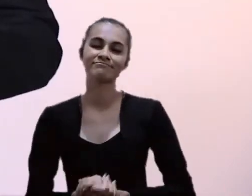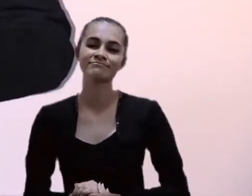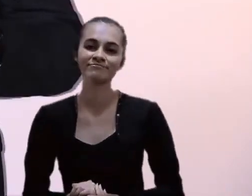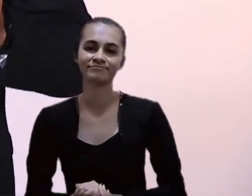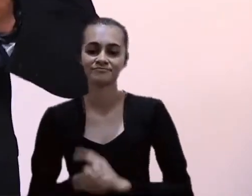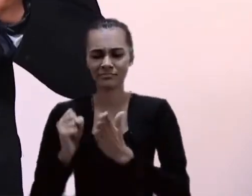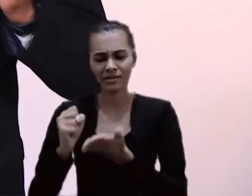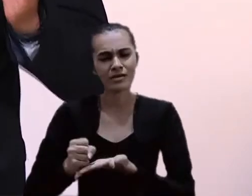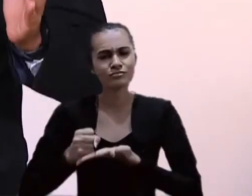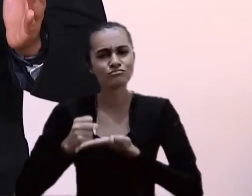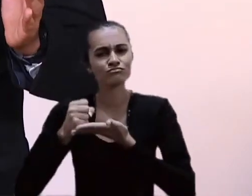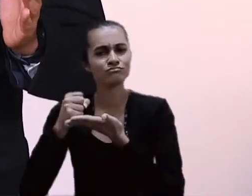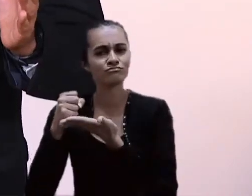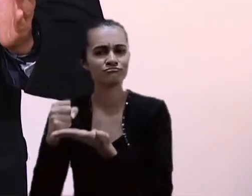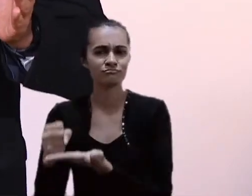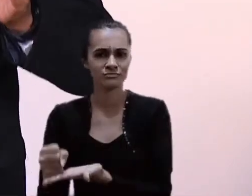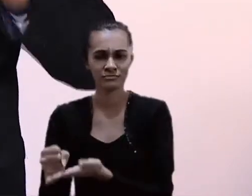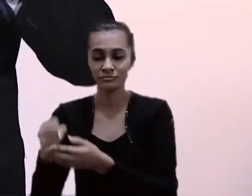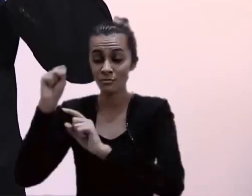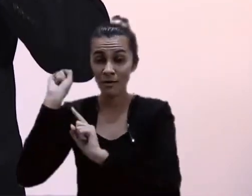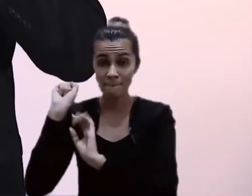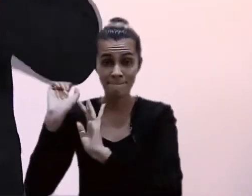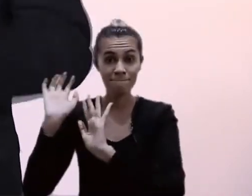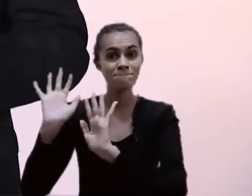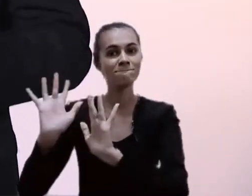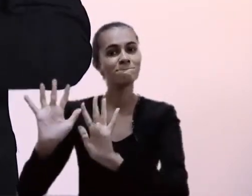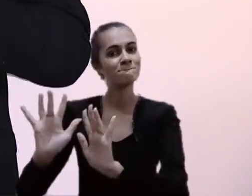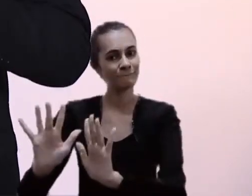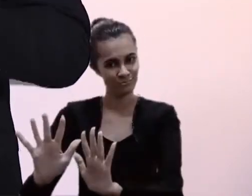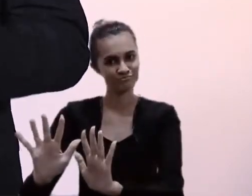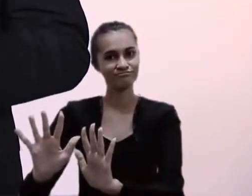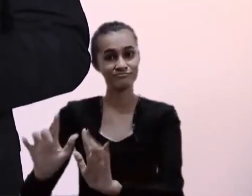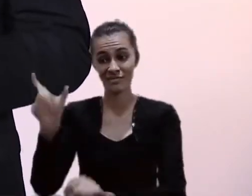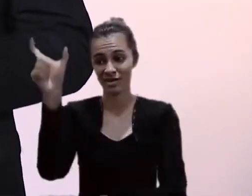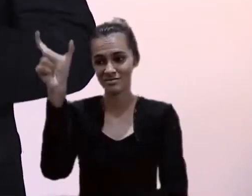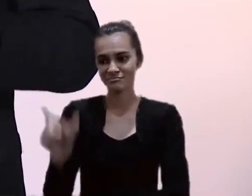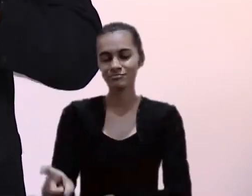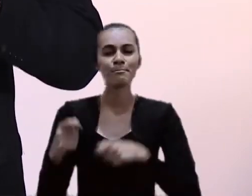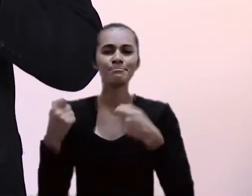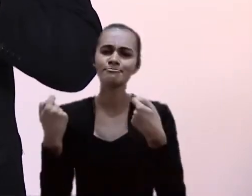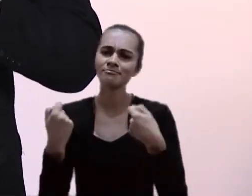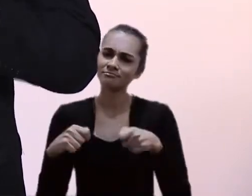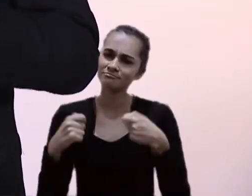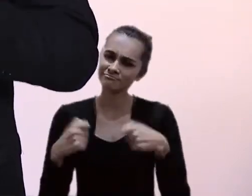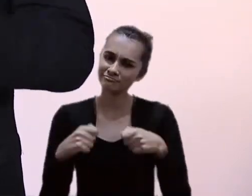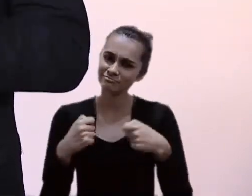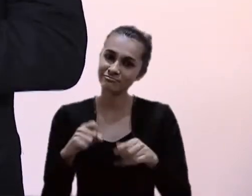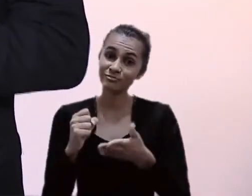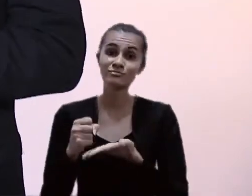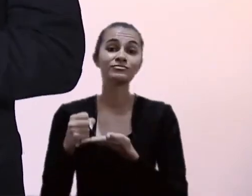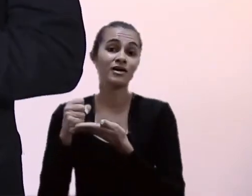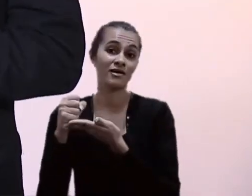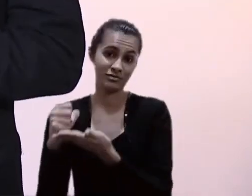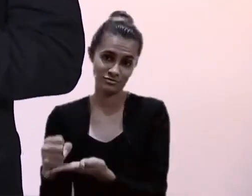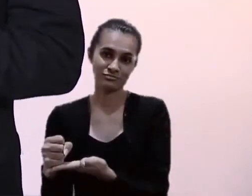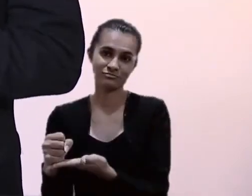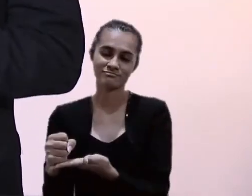ajudar e abençoar os que precisam do auxílio que podemos